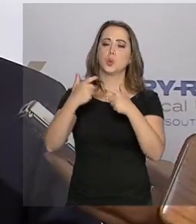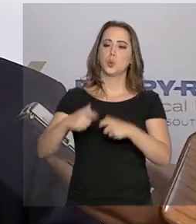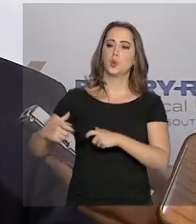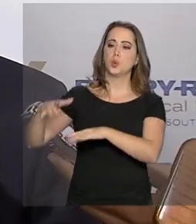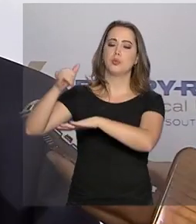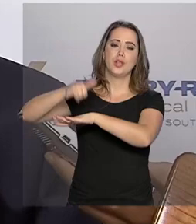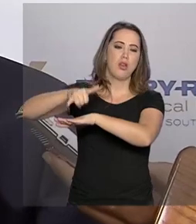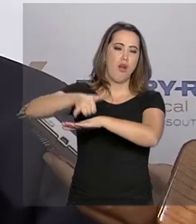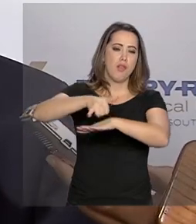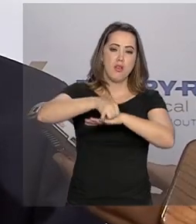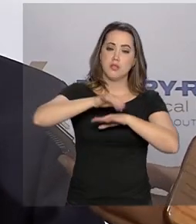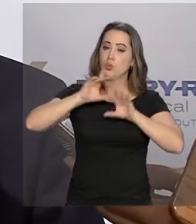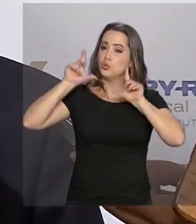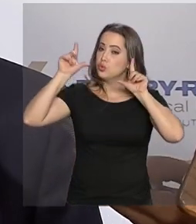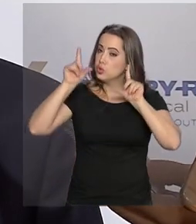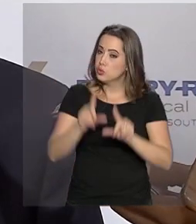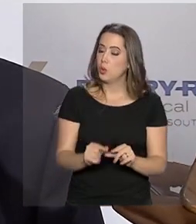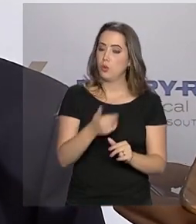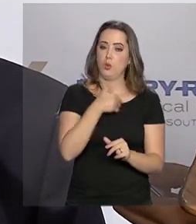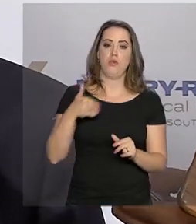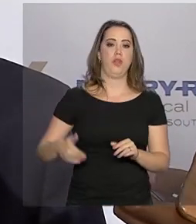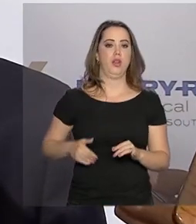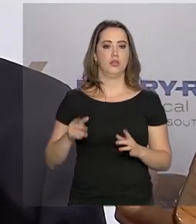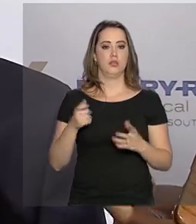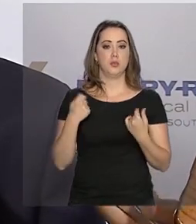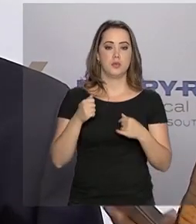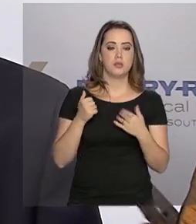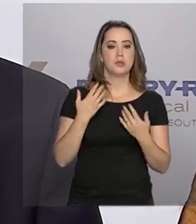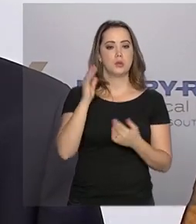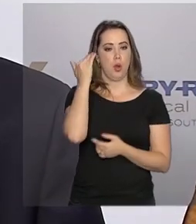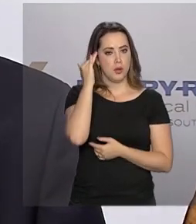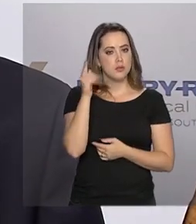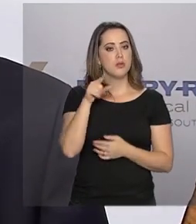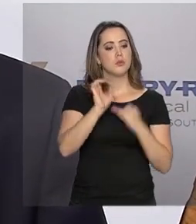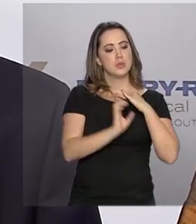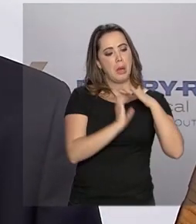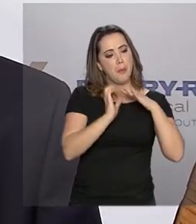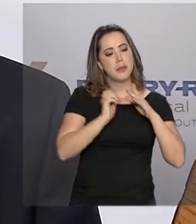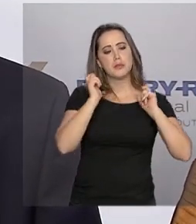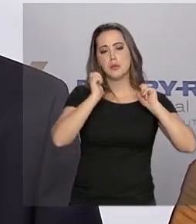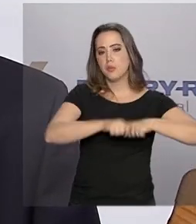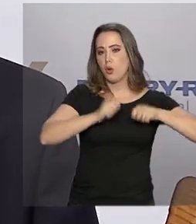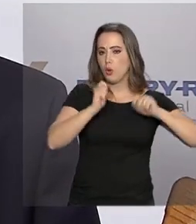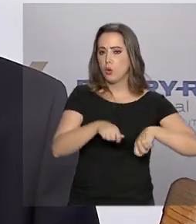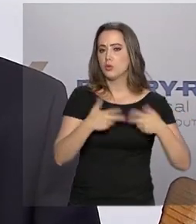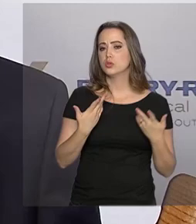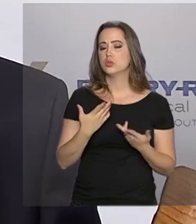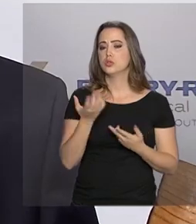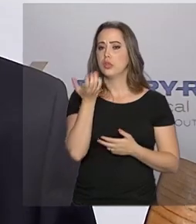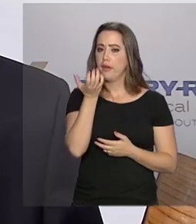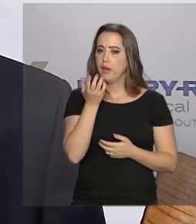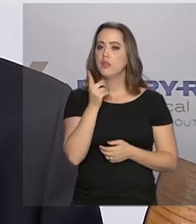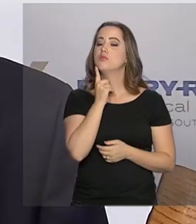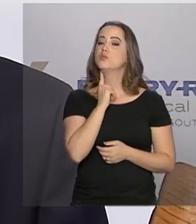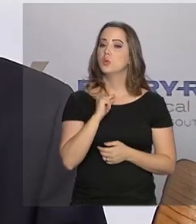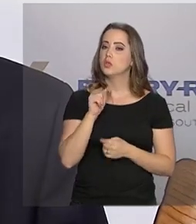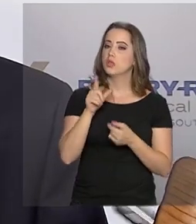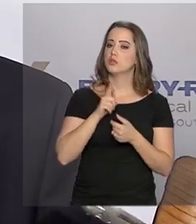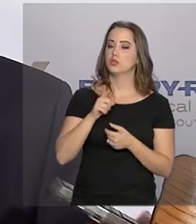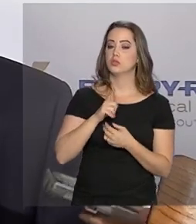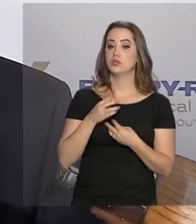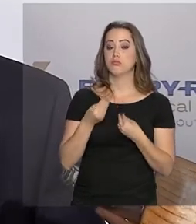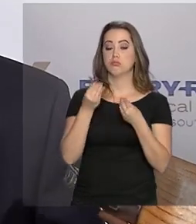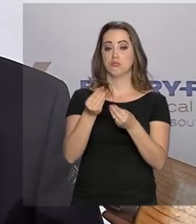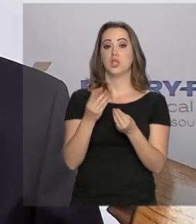aviação civil, no setor aeroportuário, porque nós entendemos que existe, o mercado tem total capacidade e total interesse de absorver